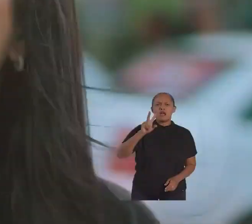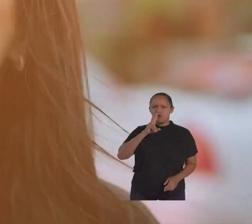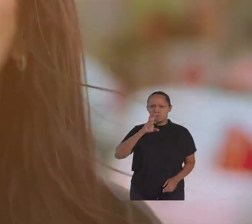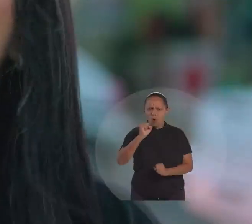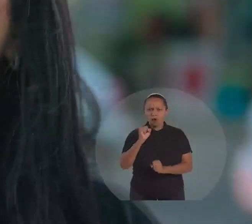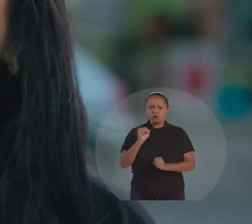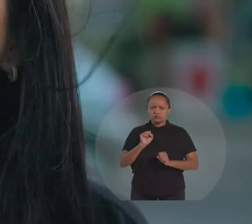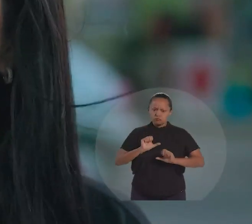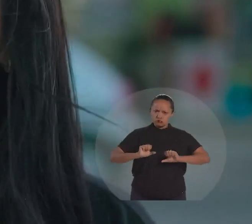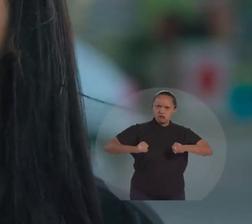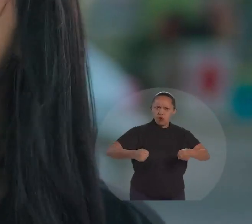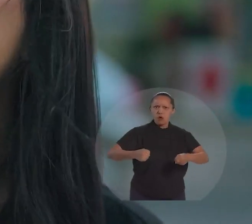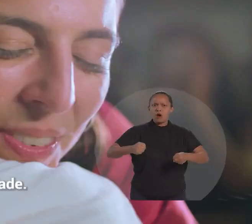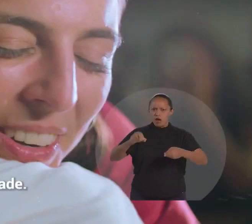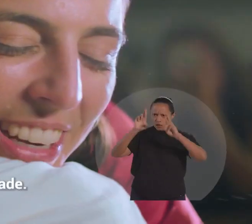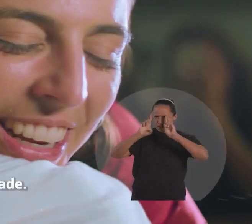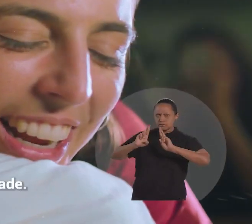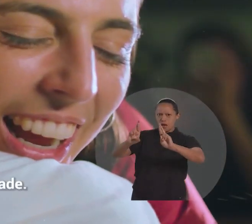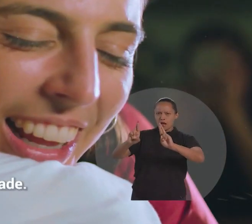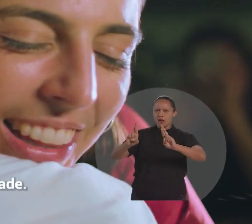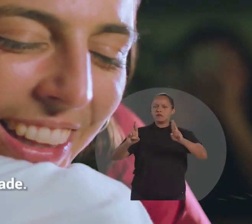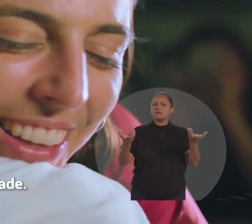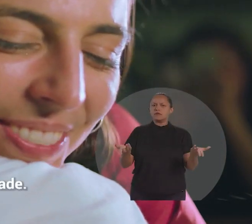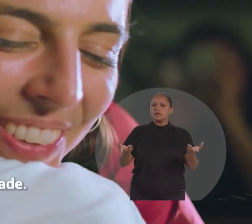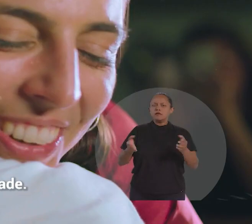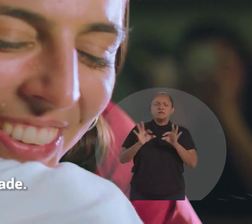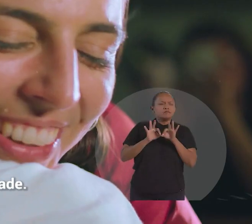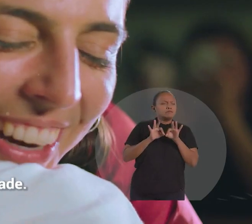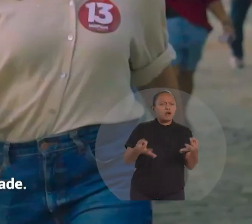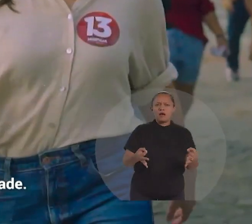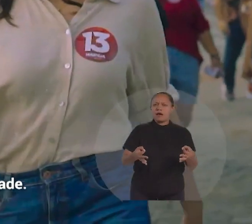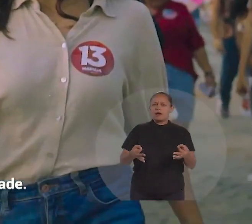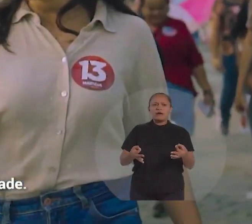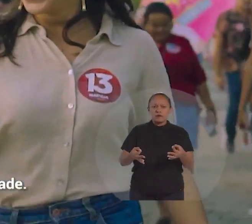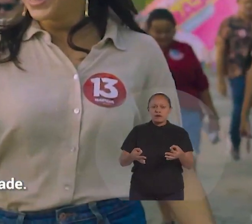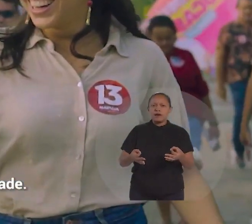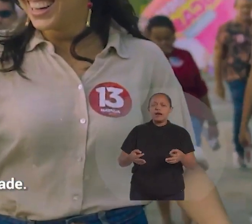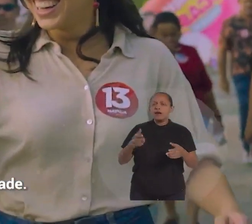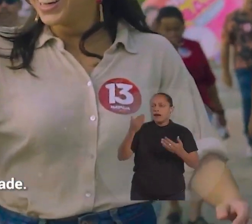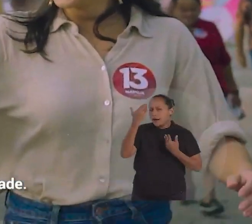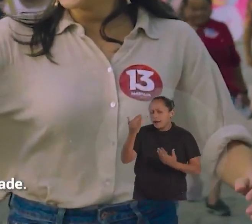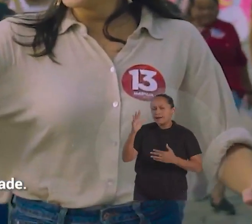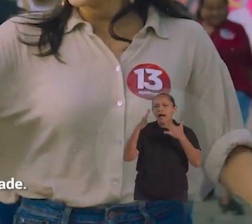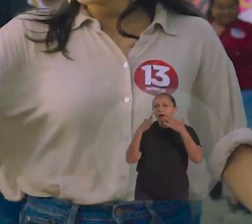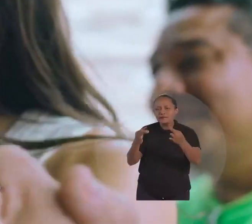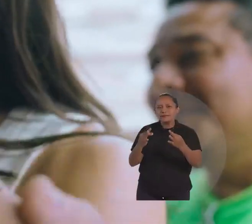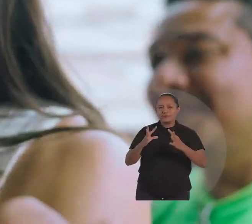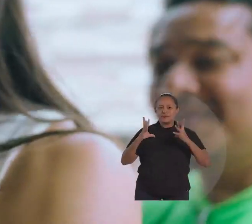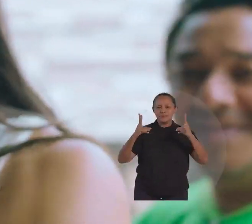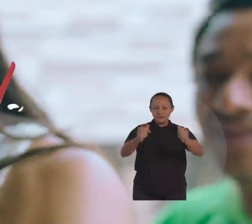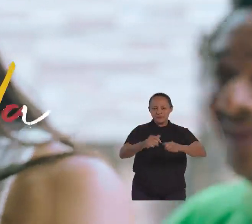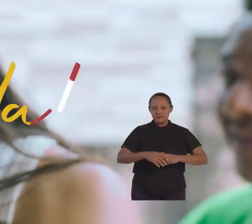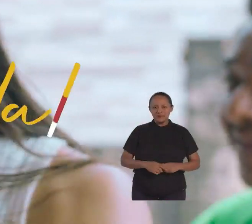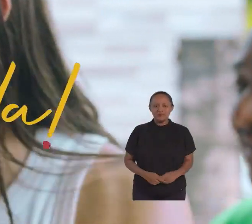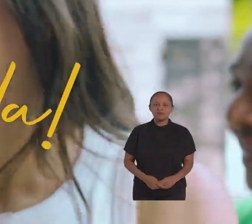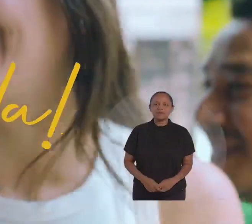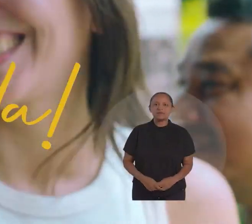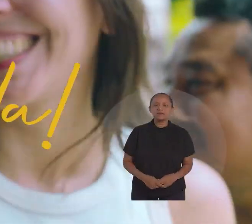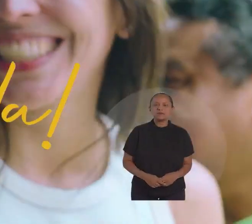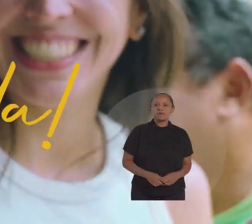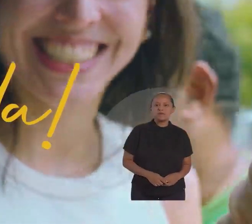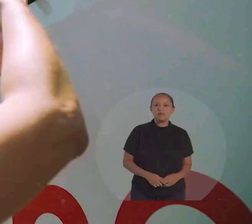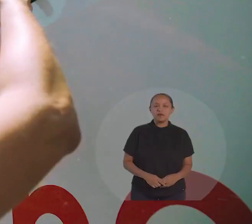Natália representa força, garra, respeito, dignidade, simplicidade. Obrigada pela atenção de